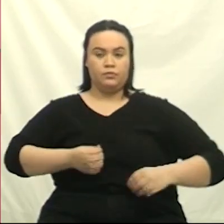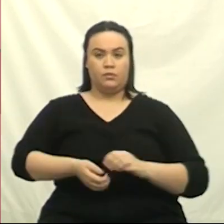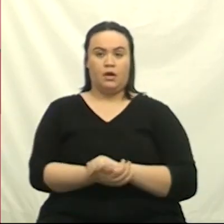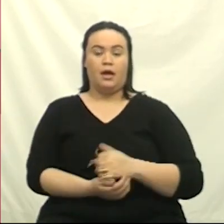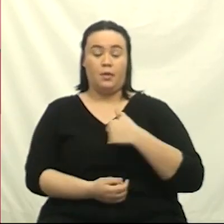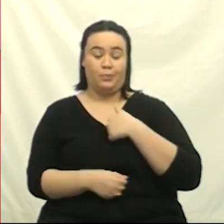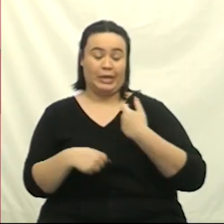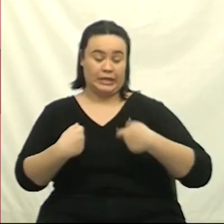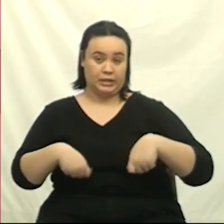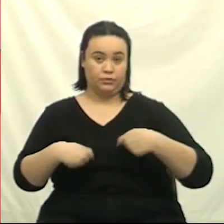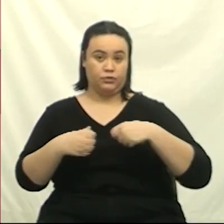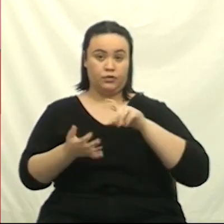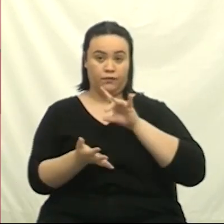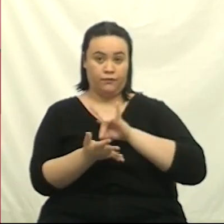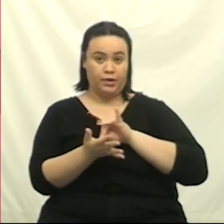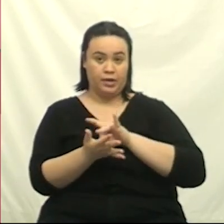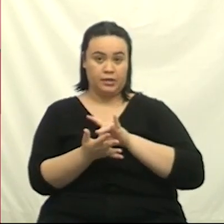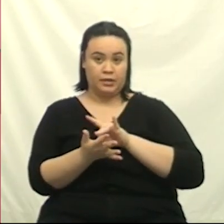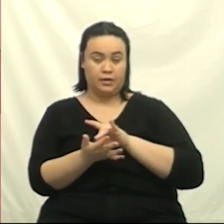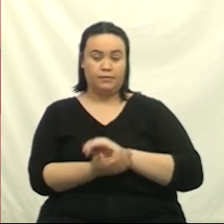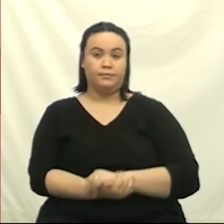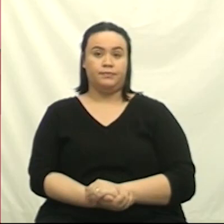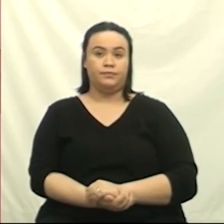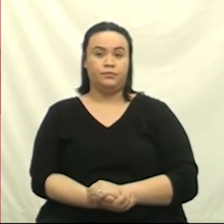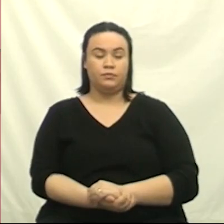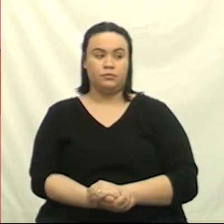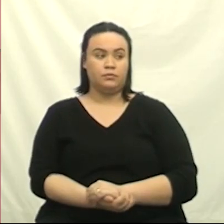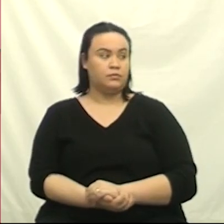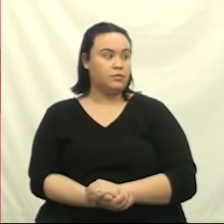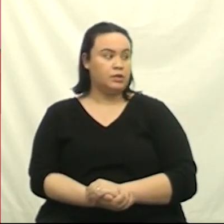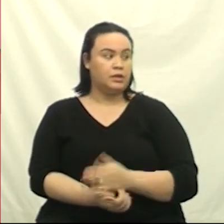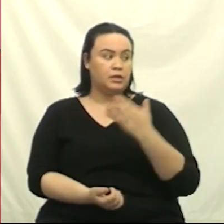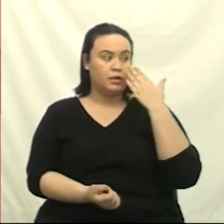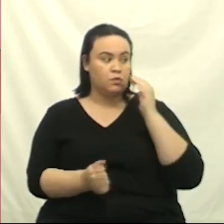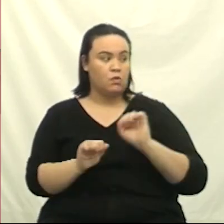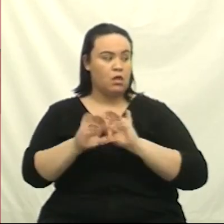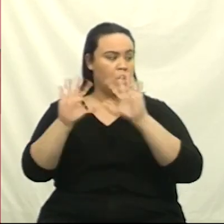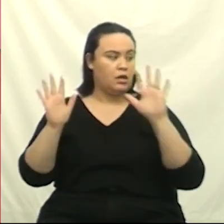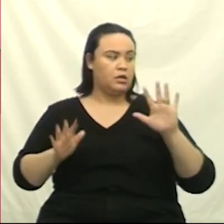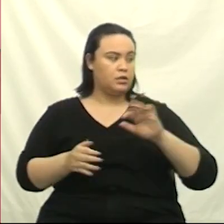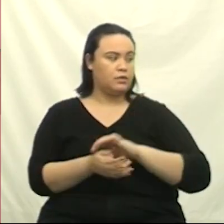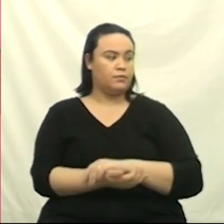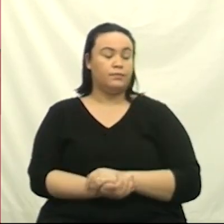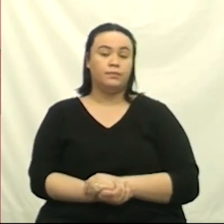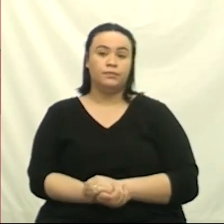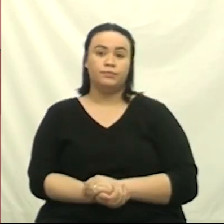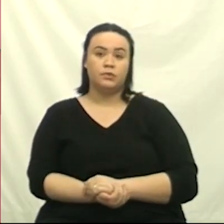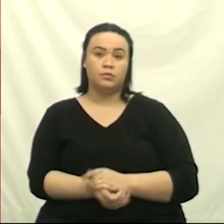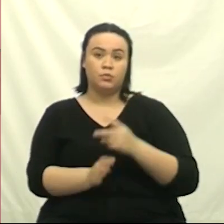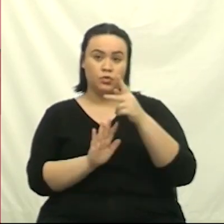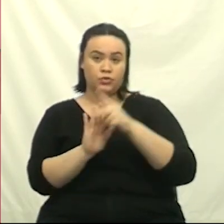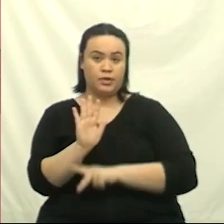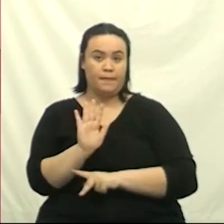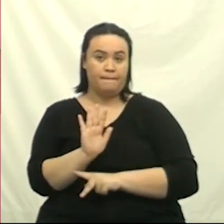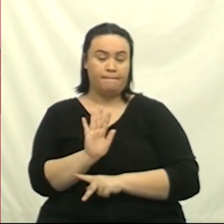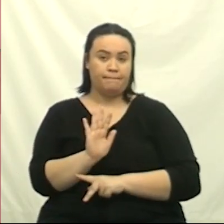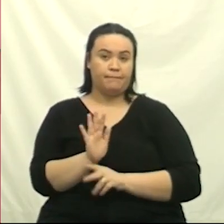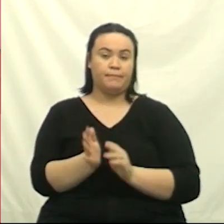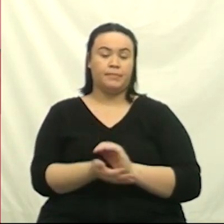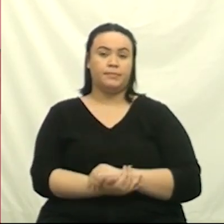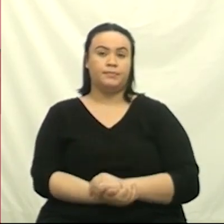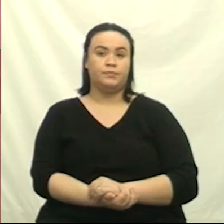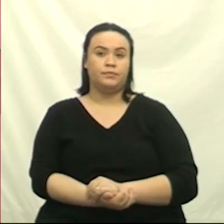preciso ser fiel àqueles que entendem que o prejuízo desse projeto vai muito para além